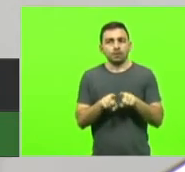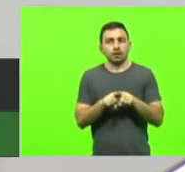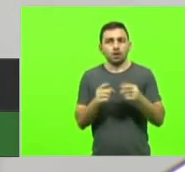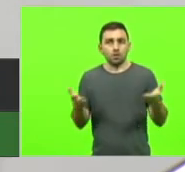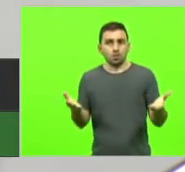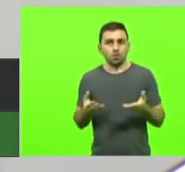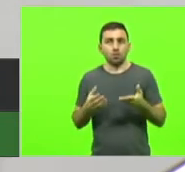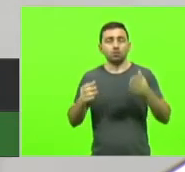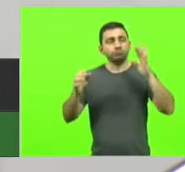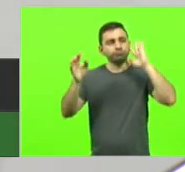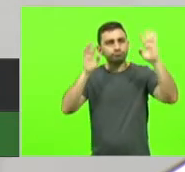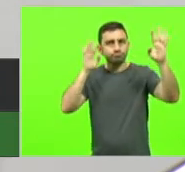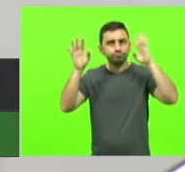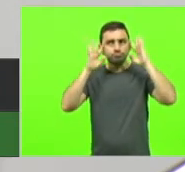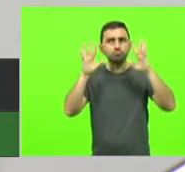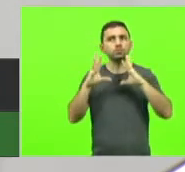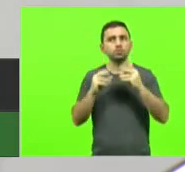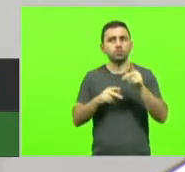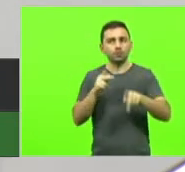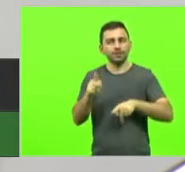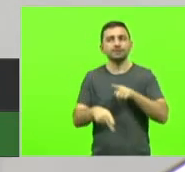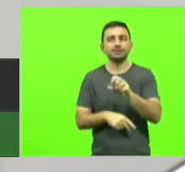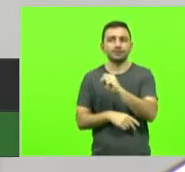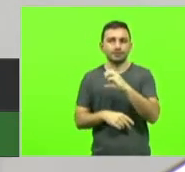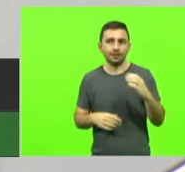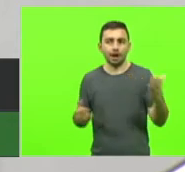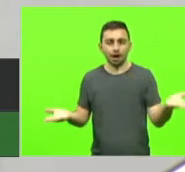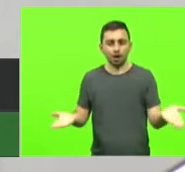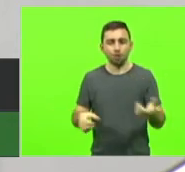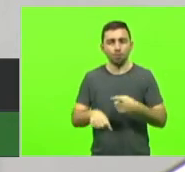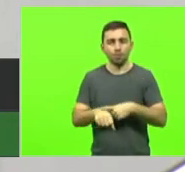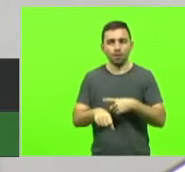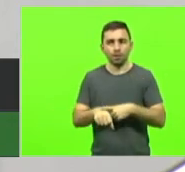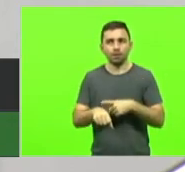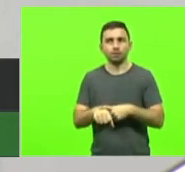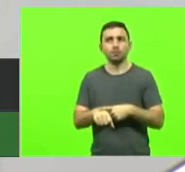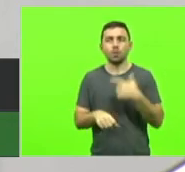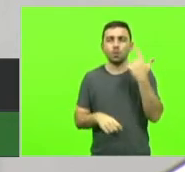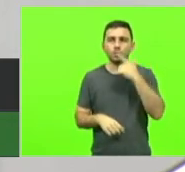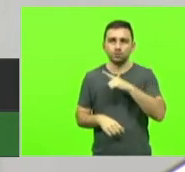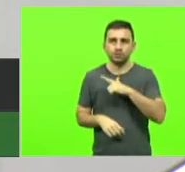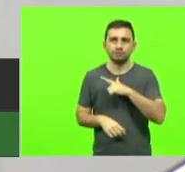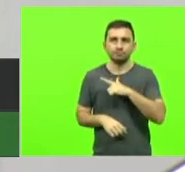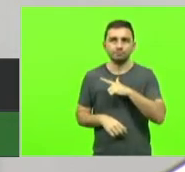nós catarinenses, nesse momento que passa o nosso estado, e mais uma vez,